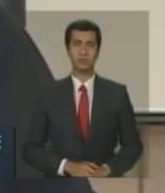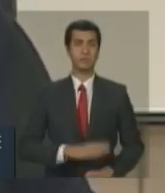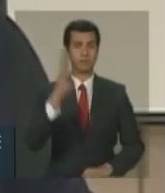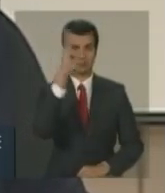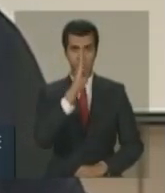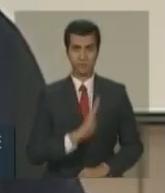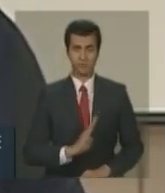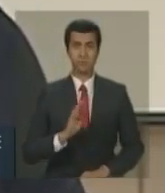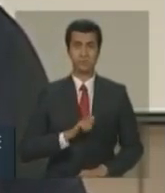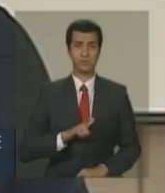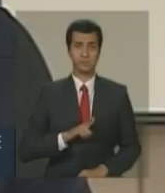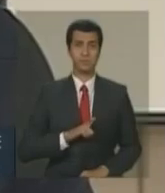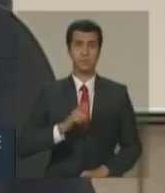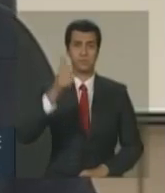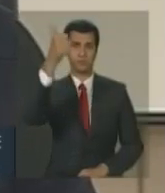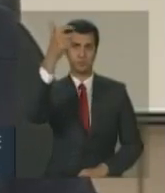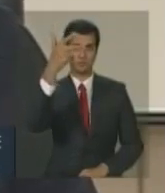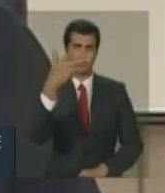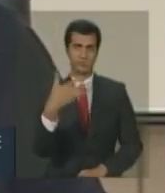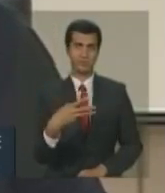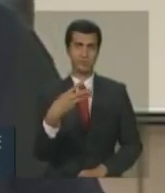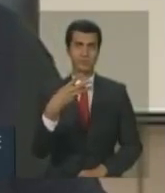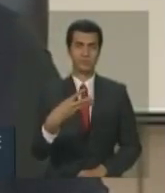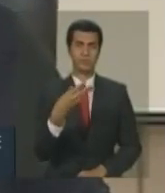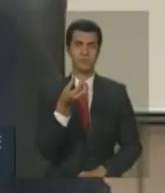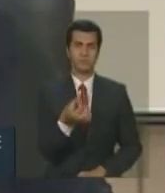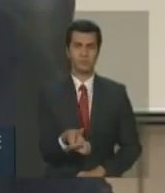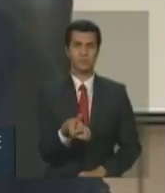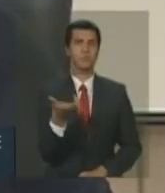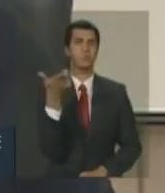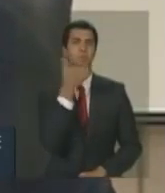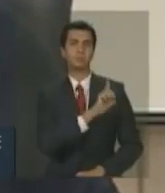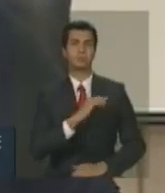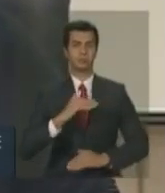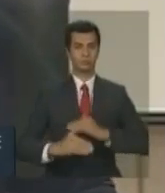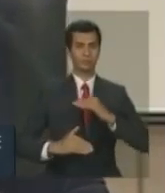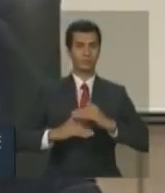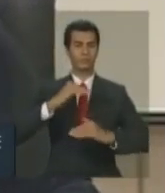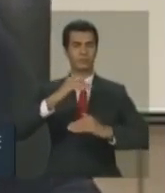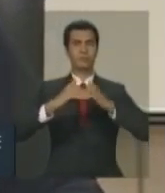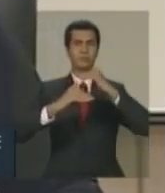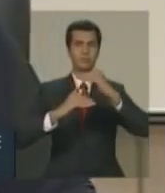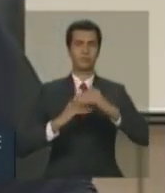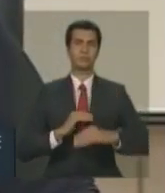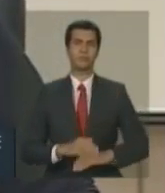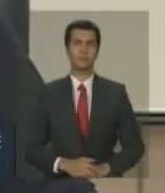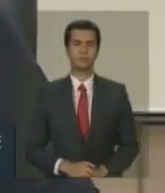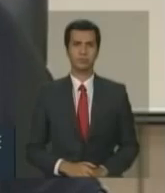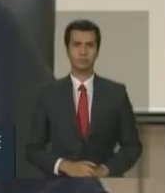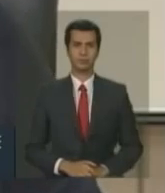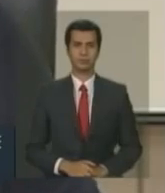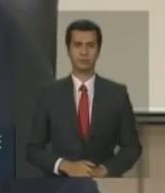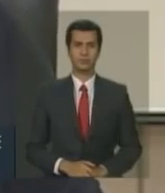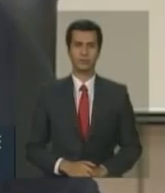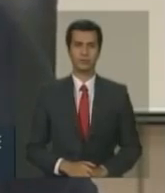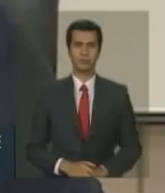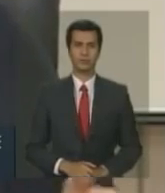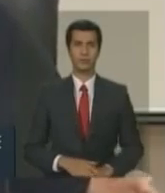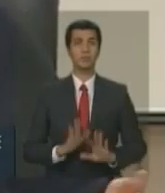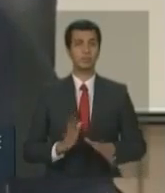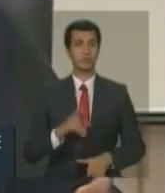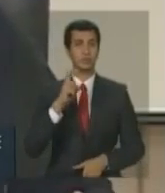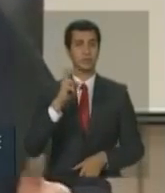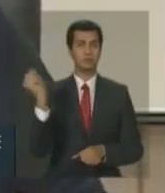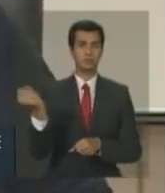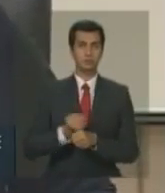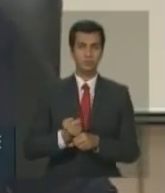36 países dos 187 que subiram nos rankings. Tá, nos últimos 5 anos, se a gente